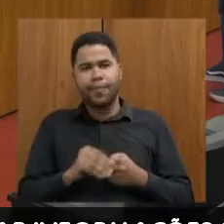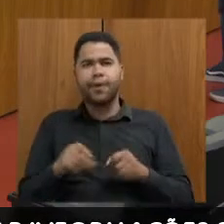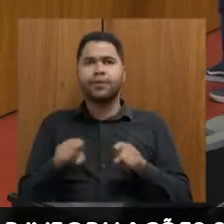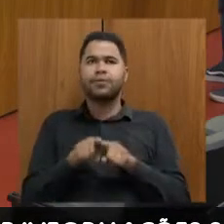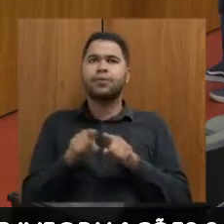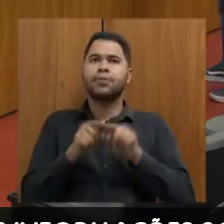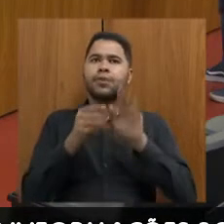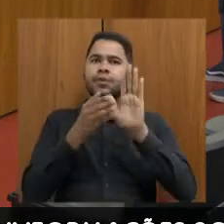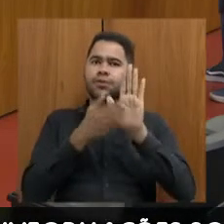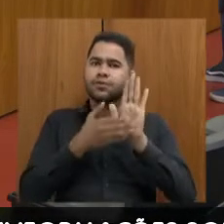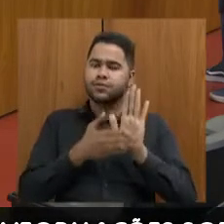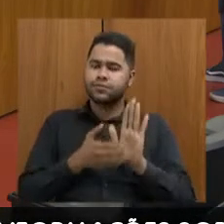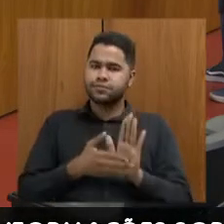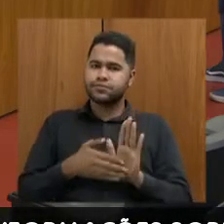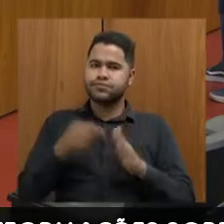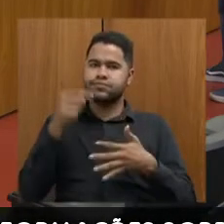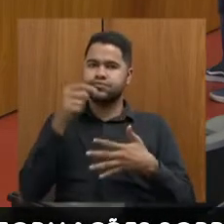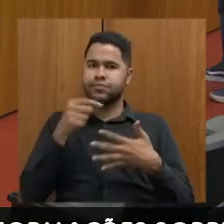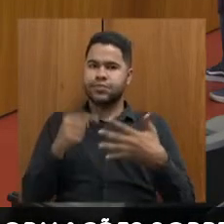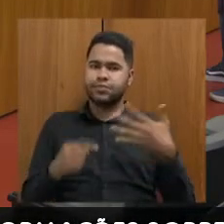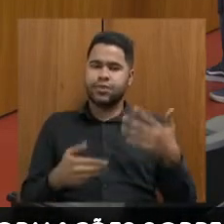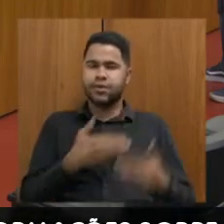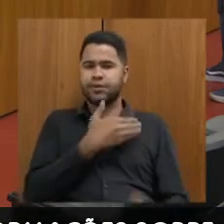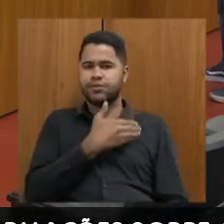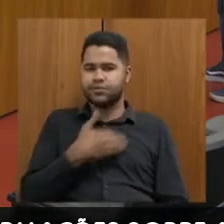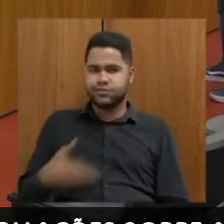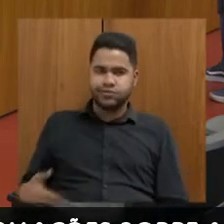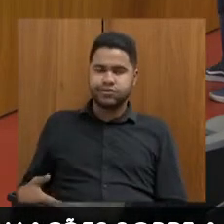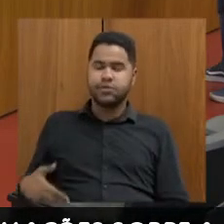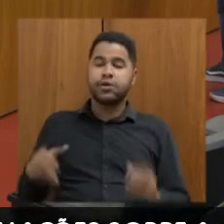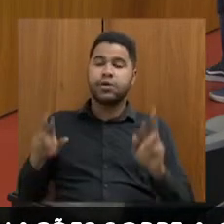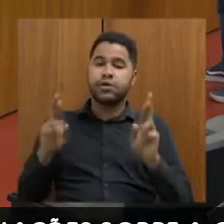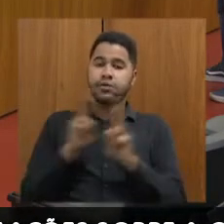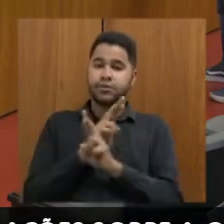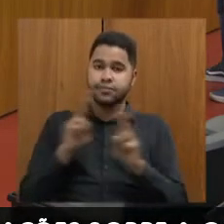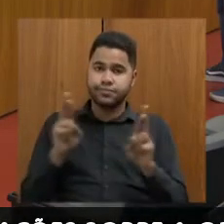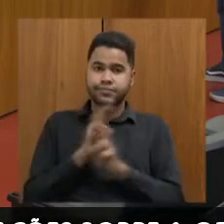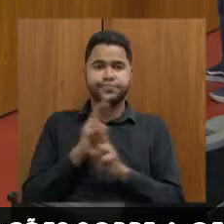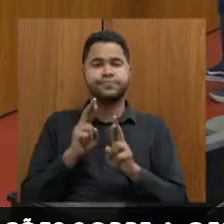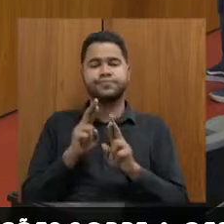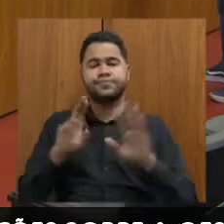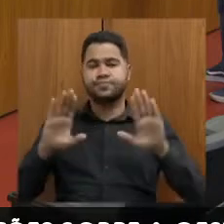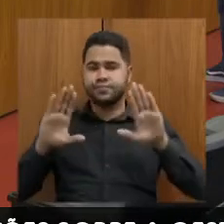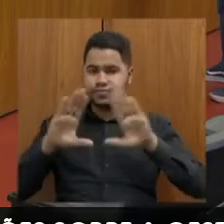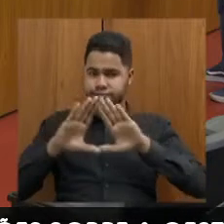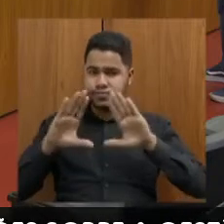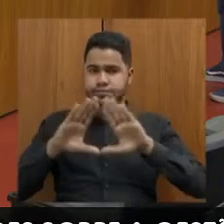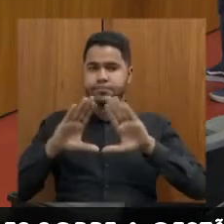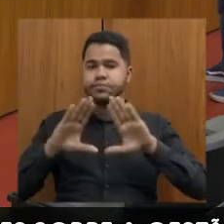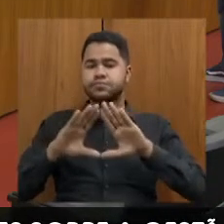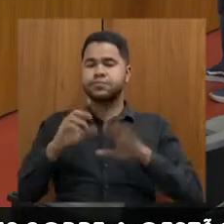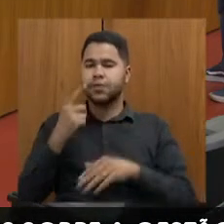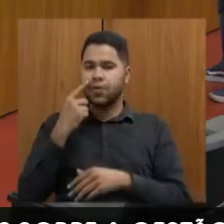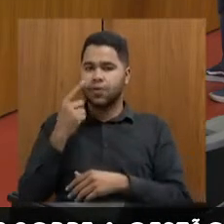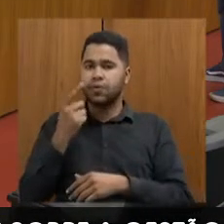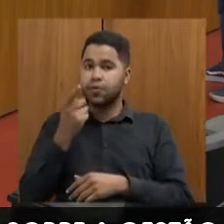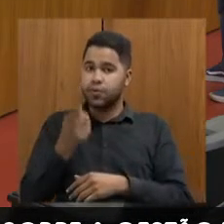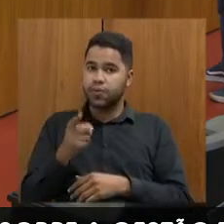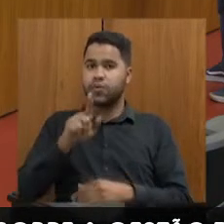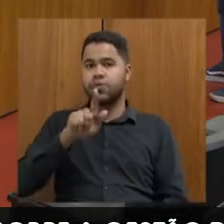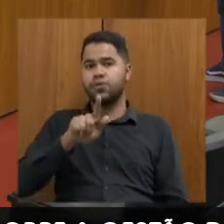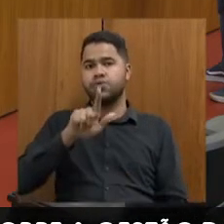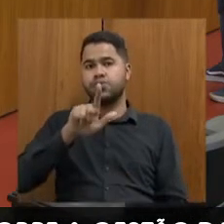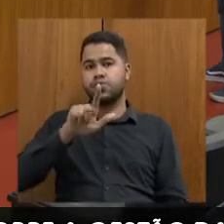são vem tratando as questões de estado EA sua relação com a Assembleia Legislativa eu vejo deputados um